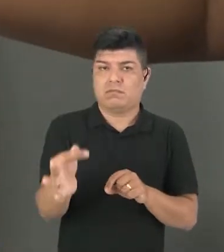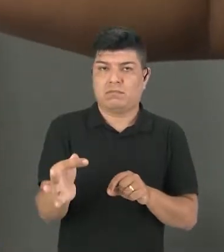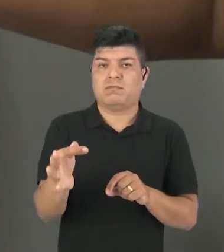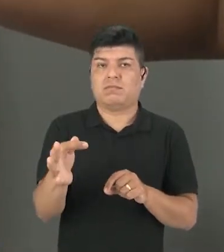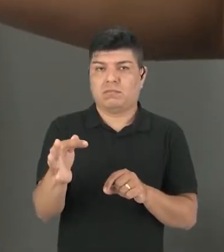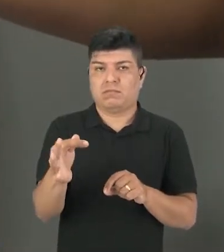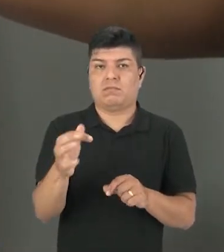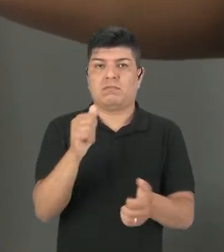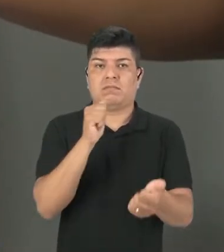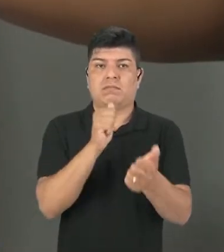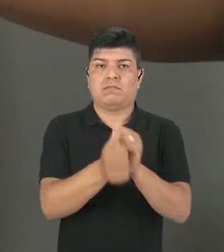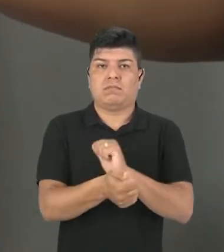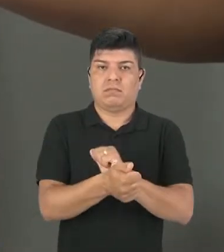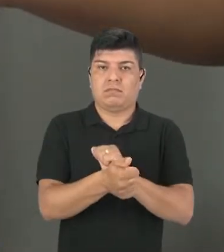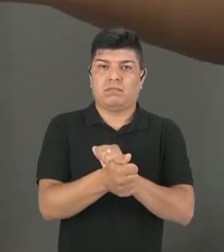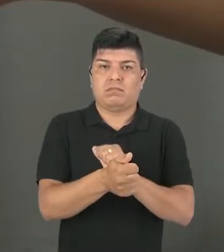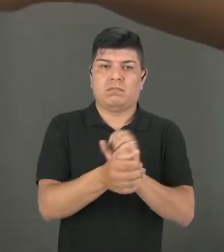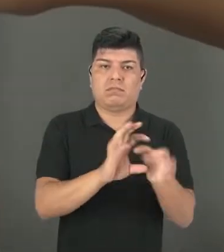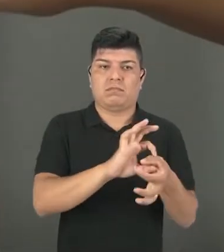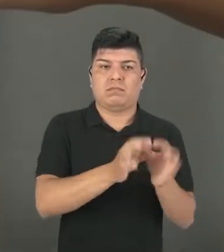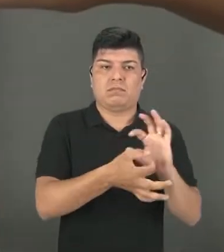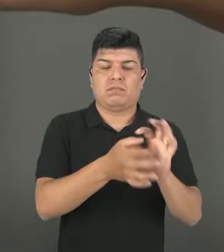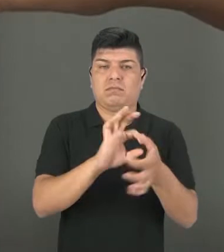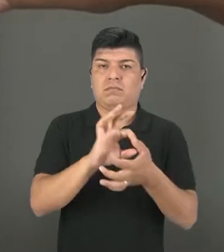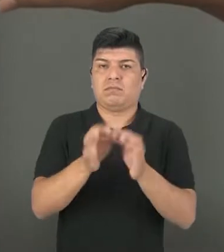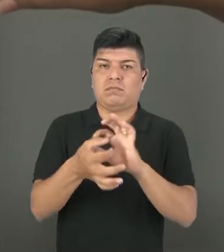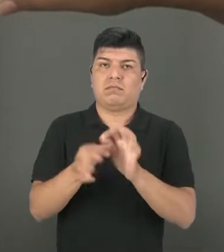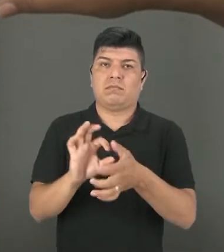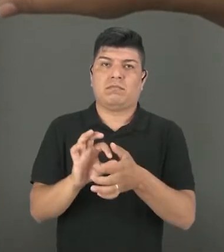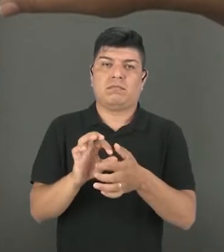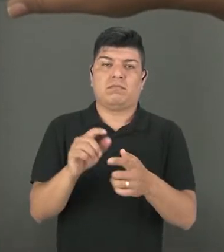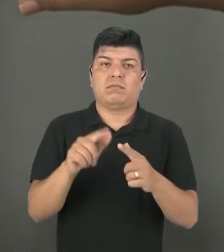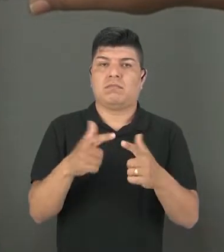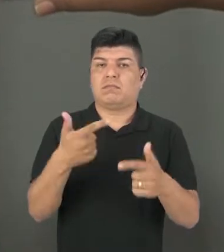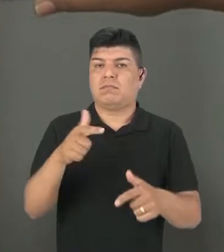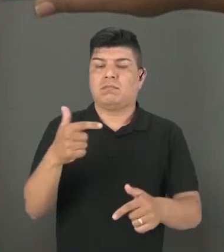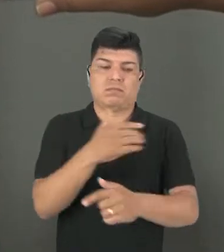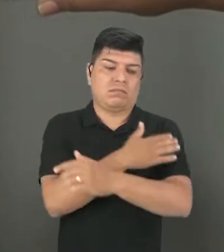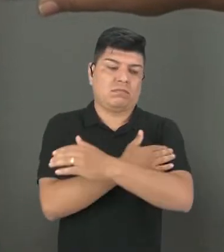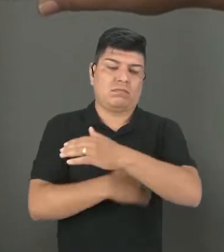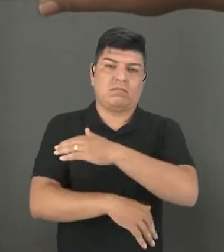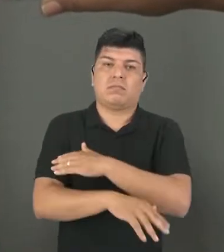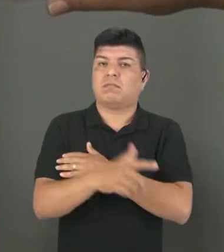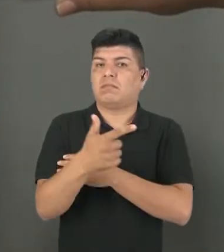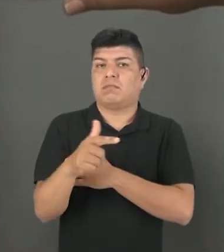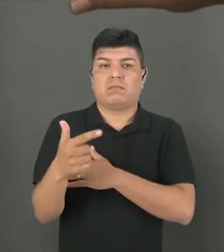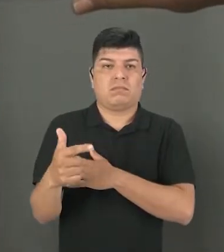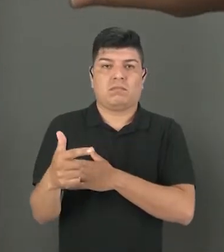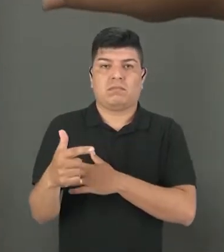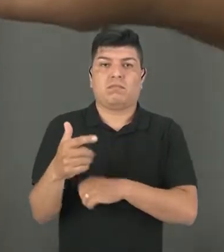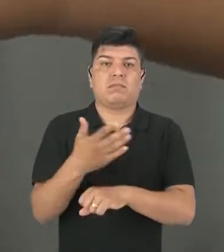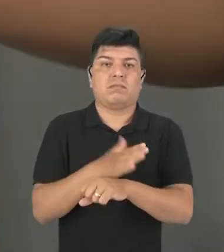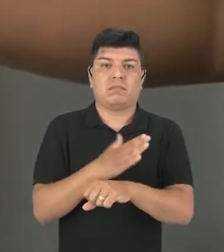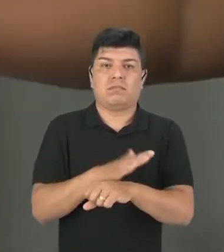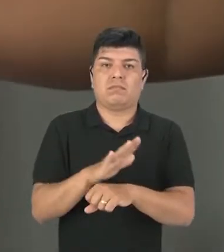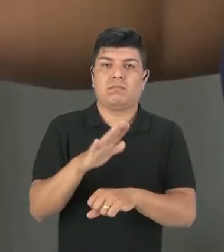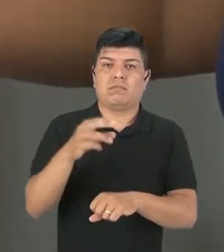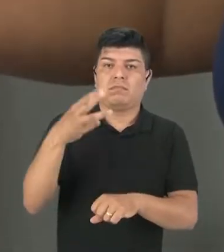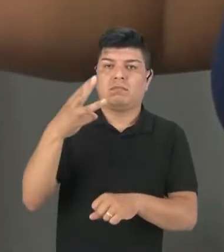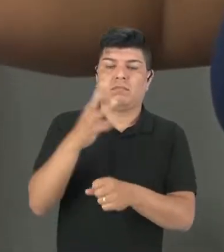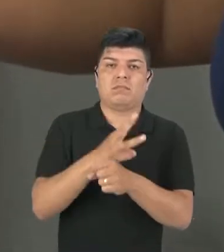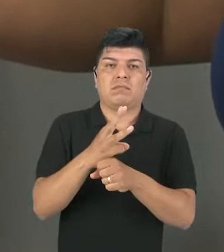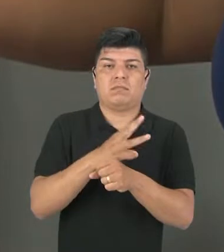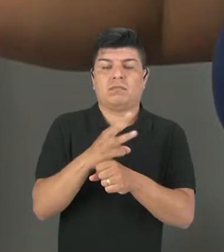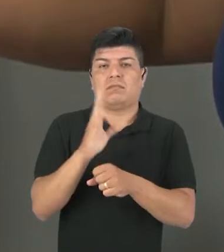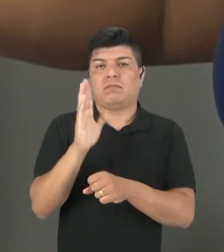como atleta paralímpico. Samuel, que não tem braços, treina há 3 anos